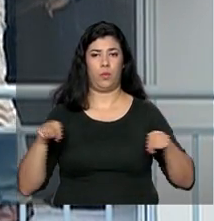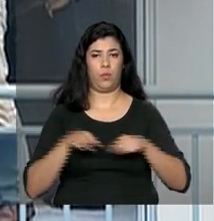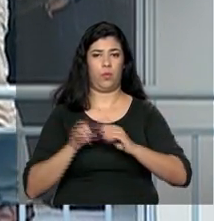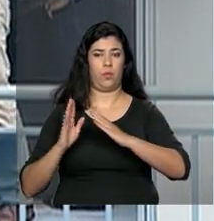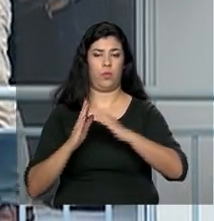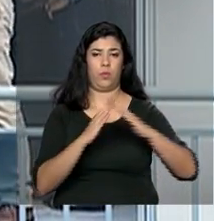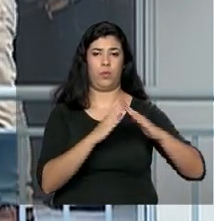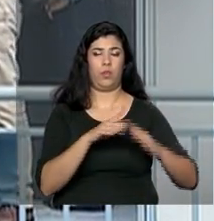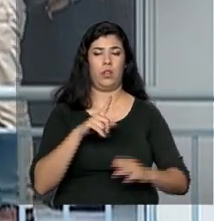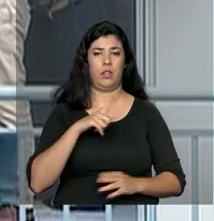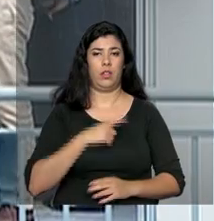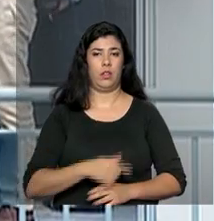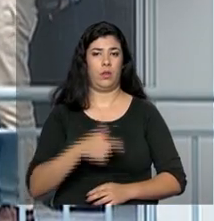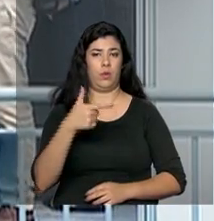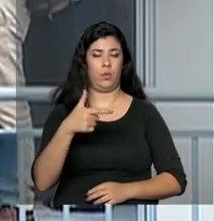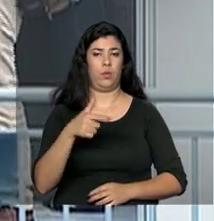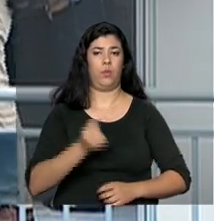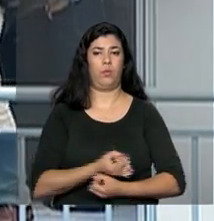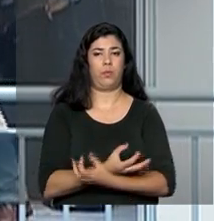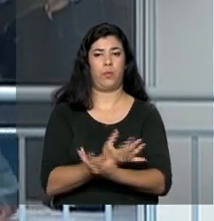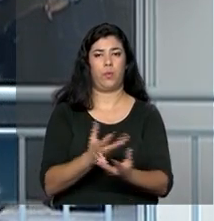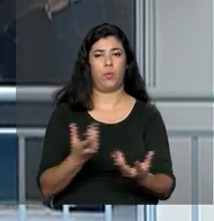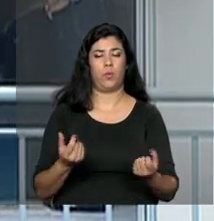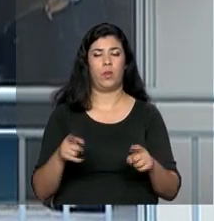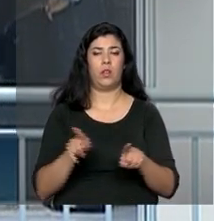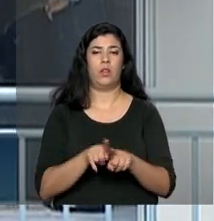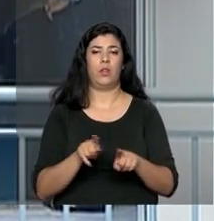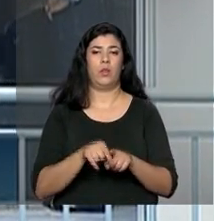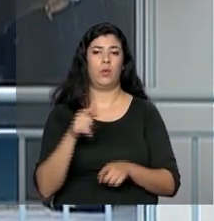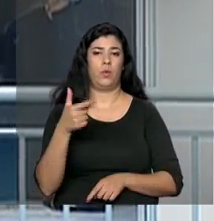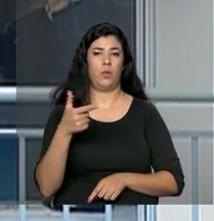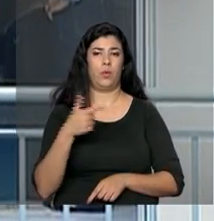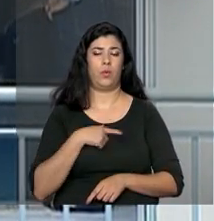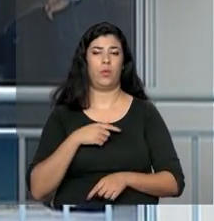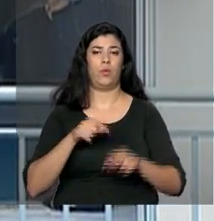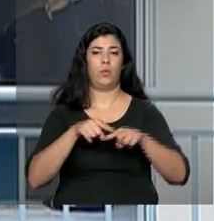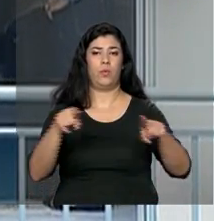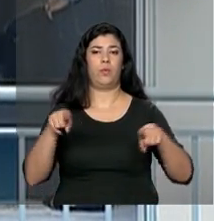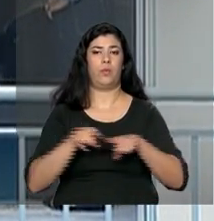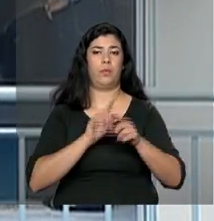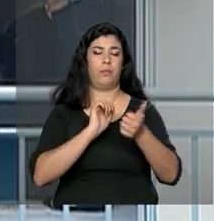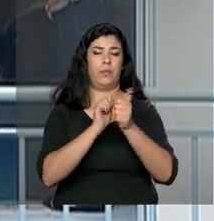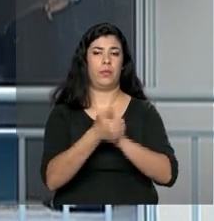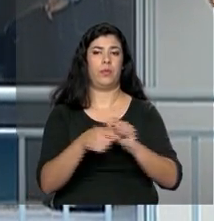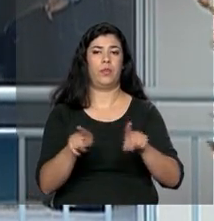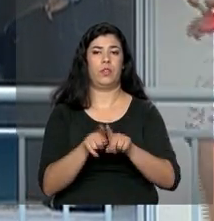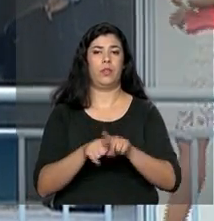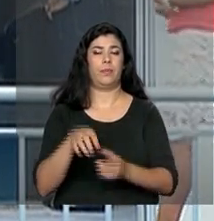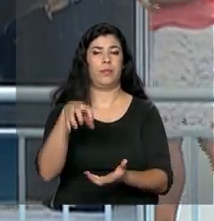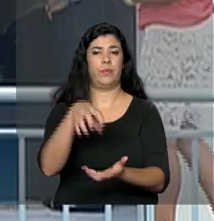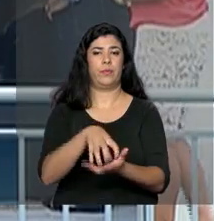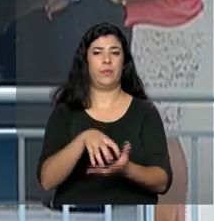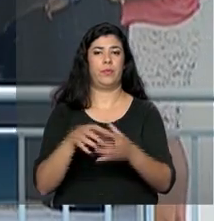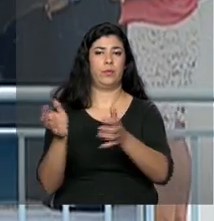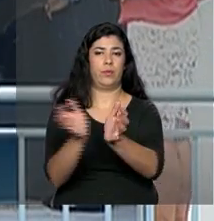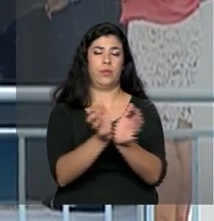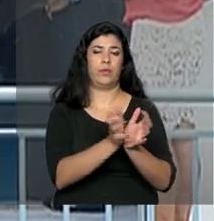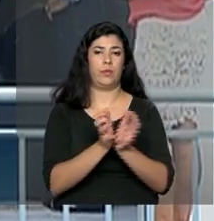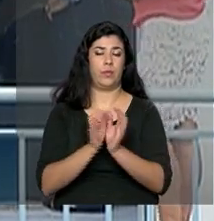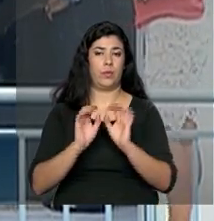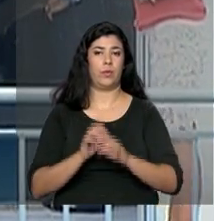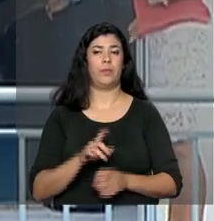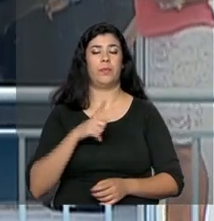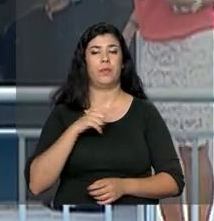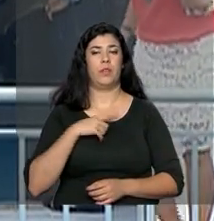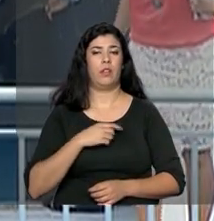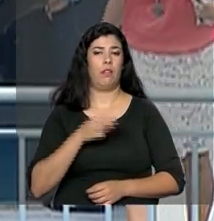quadras poliesportivas dois playgrounds e um Centro Comunitário cerca de